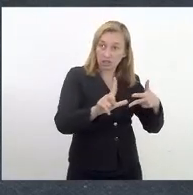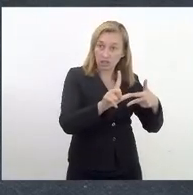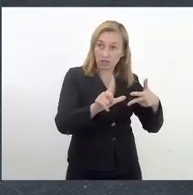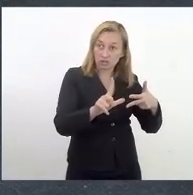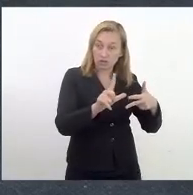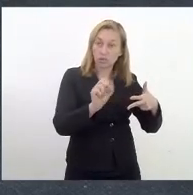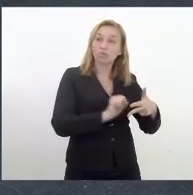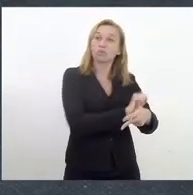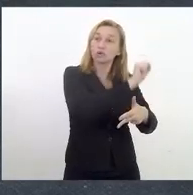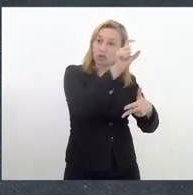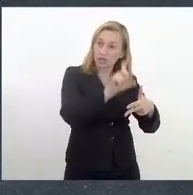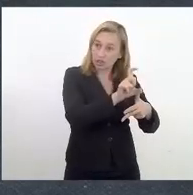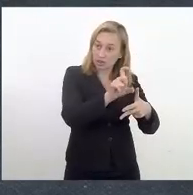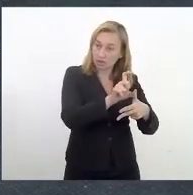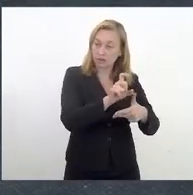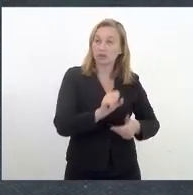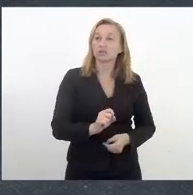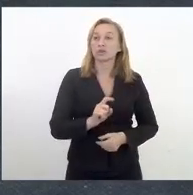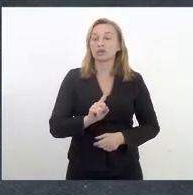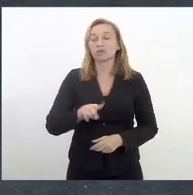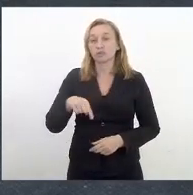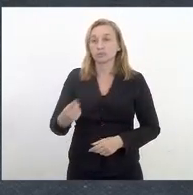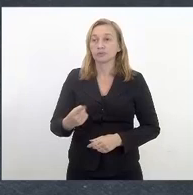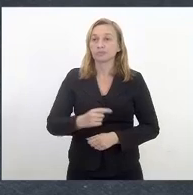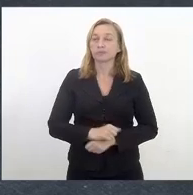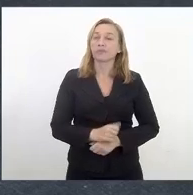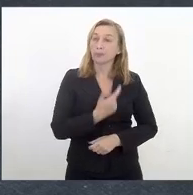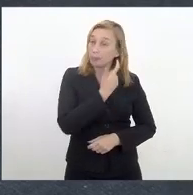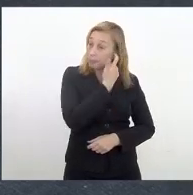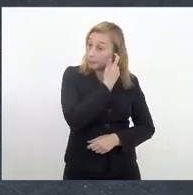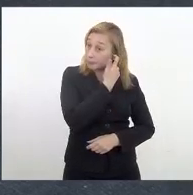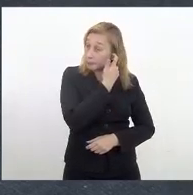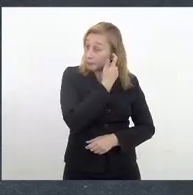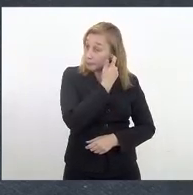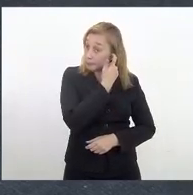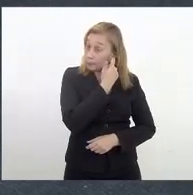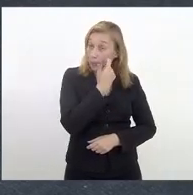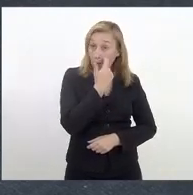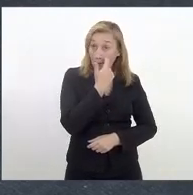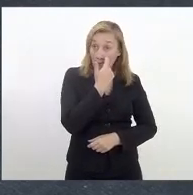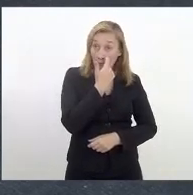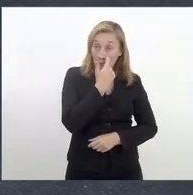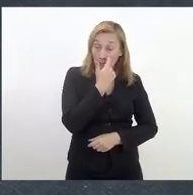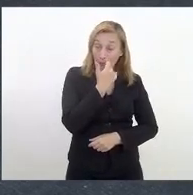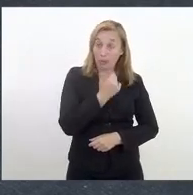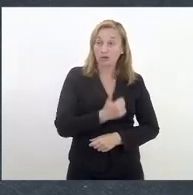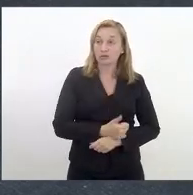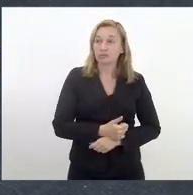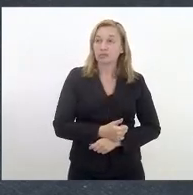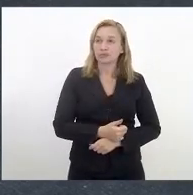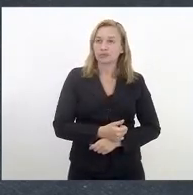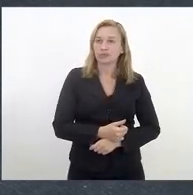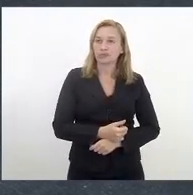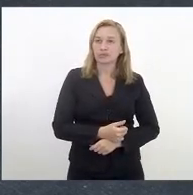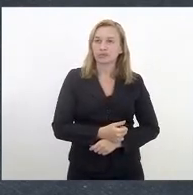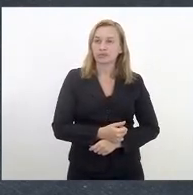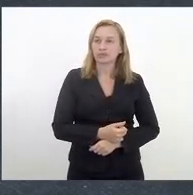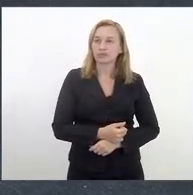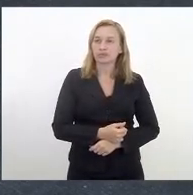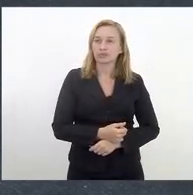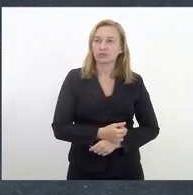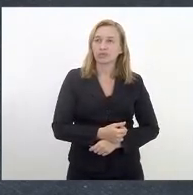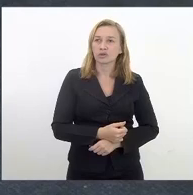executivo em seguida e ainda não tinha a crise fiscal se você já